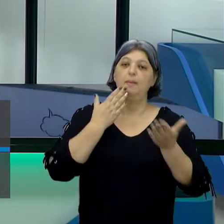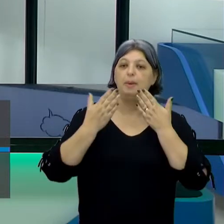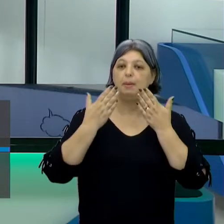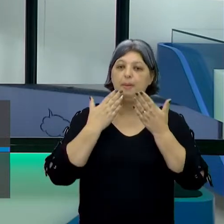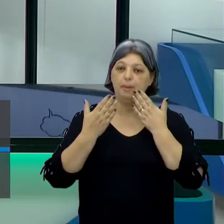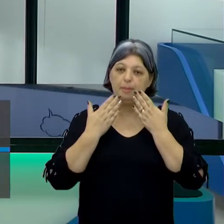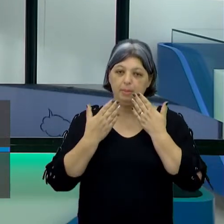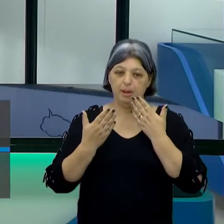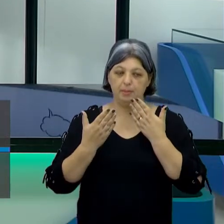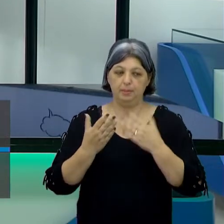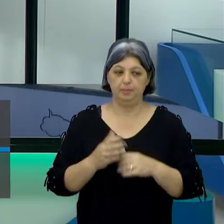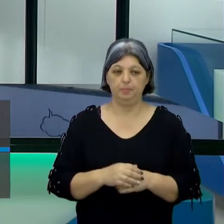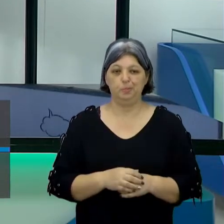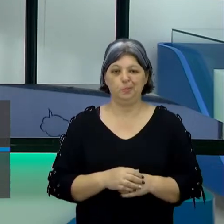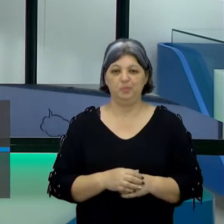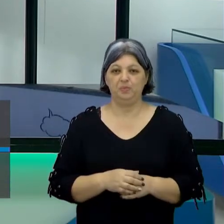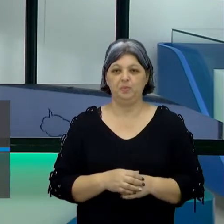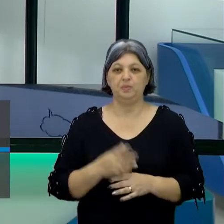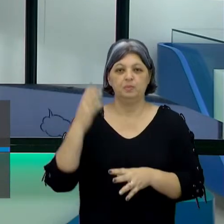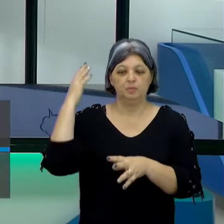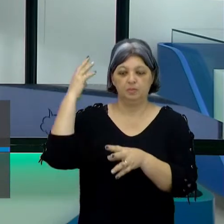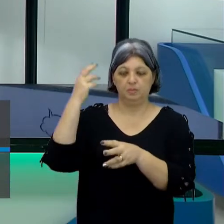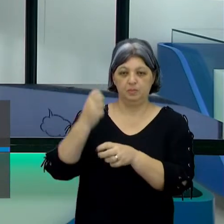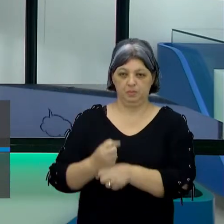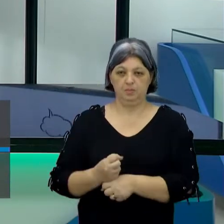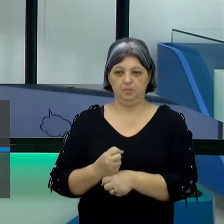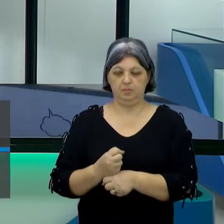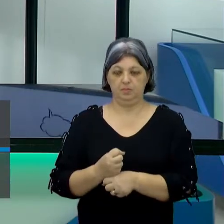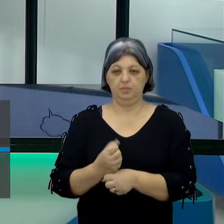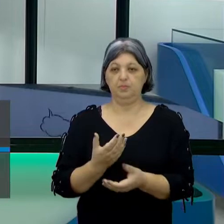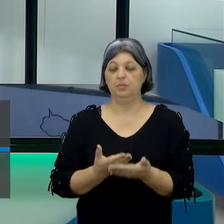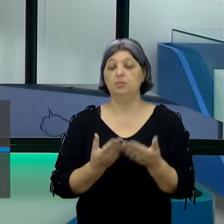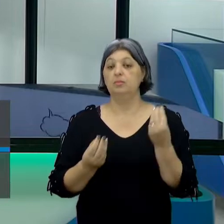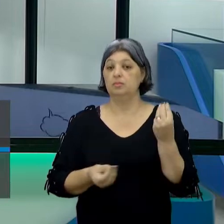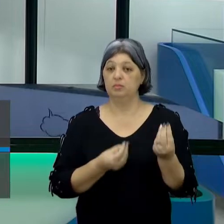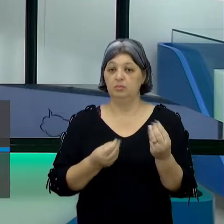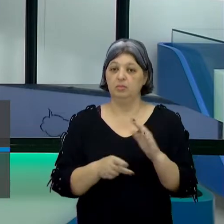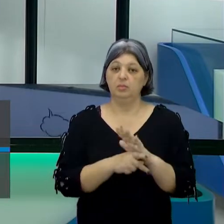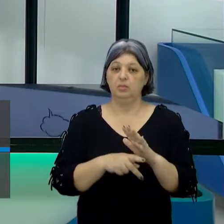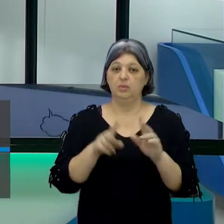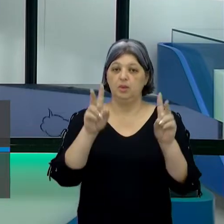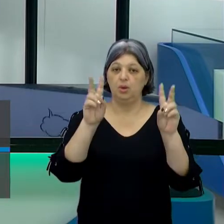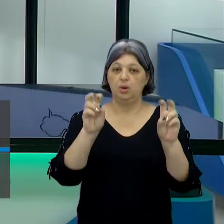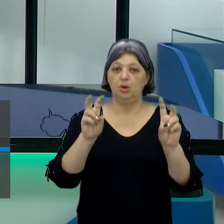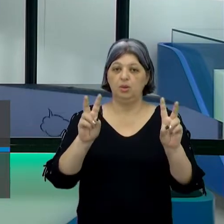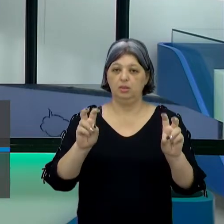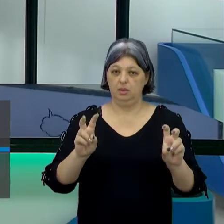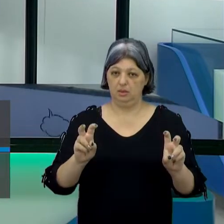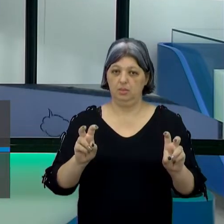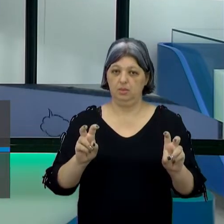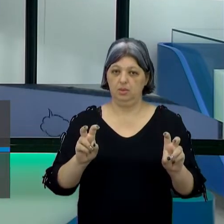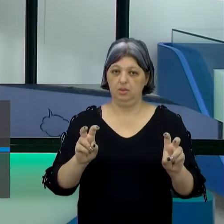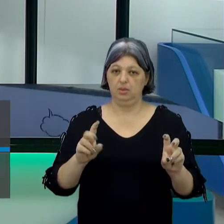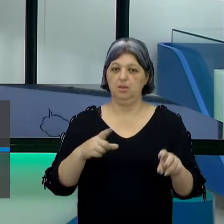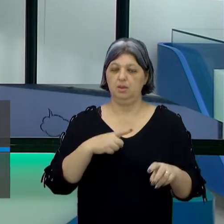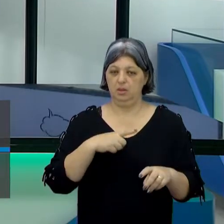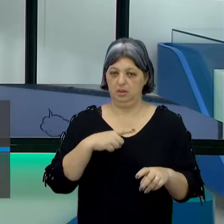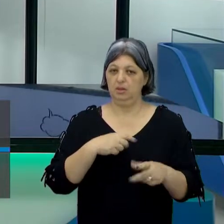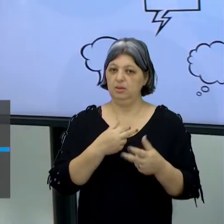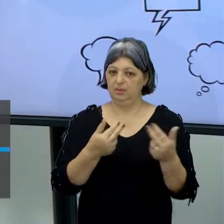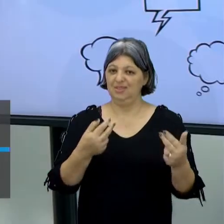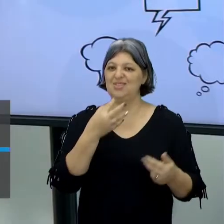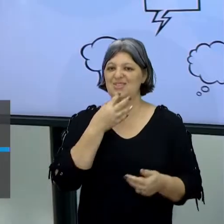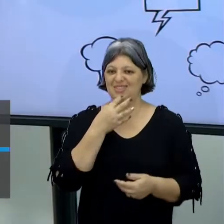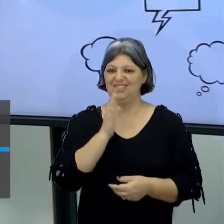nós e vamos retomar. Então, a ideia é que a cada termo a gente já se aprofunde um pouquinho. Eu já não conheço aí. Vamos pôr na